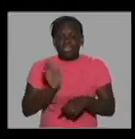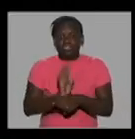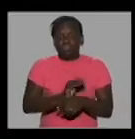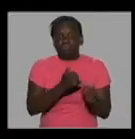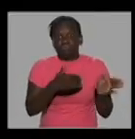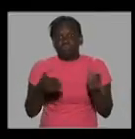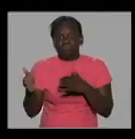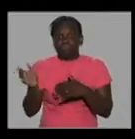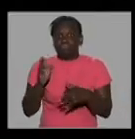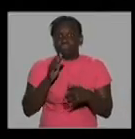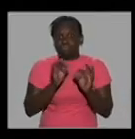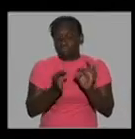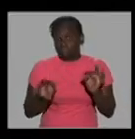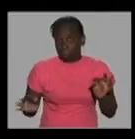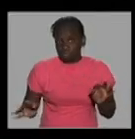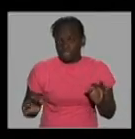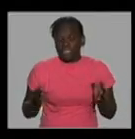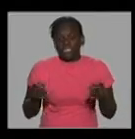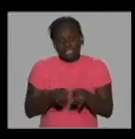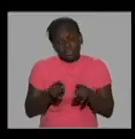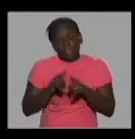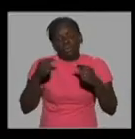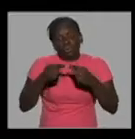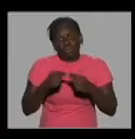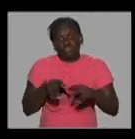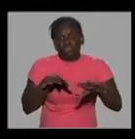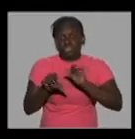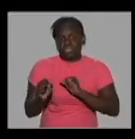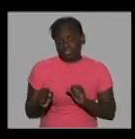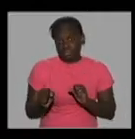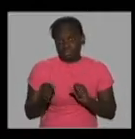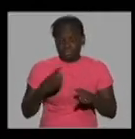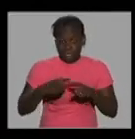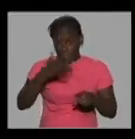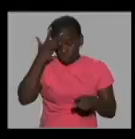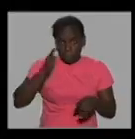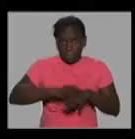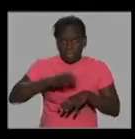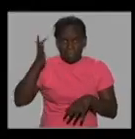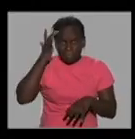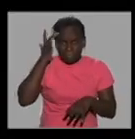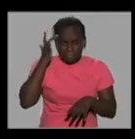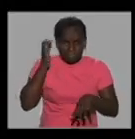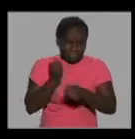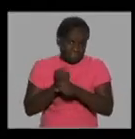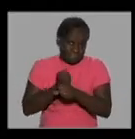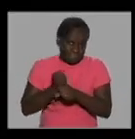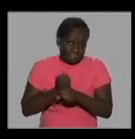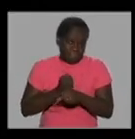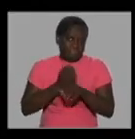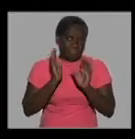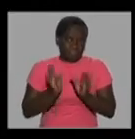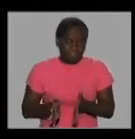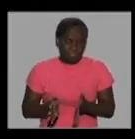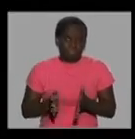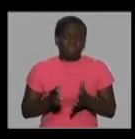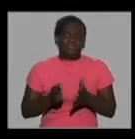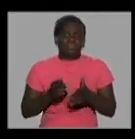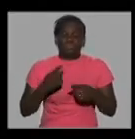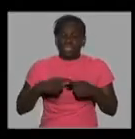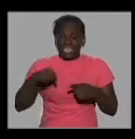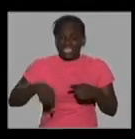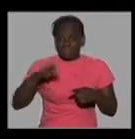longa, que aí tem a ver um pouco com aquilo que eu estava falando sobre a formação. Os animadores mais maduros, eles, na verdade, por